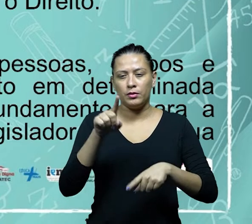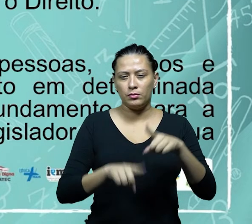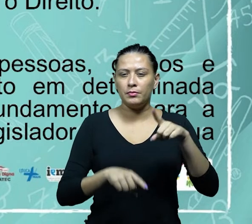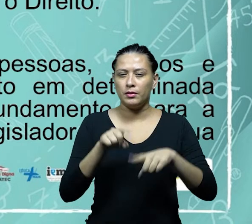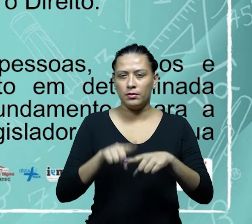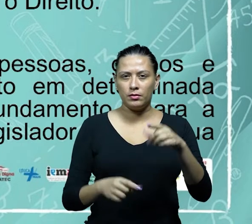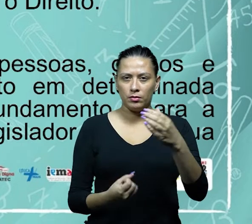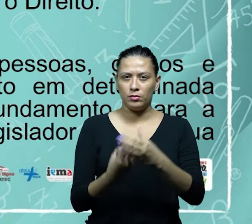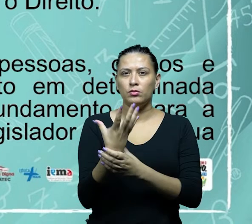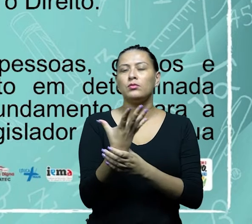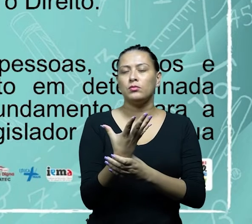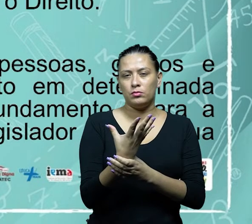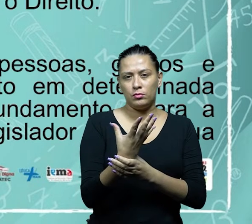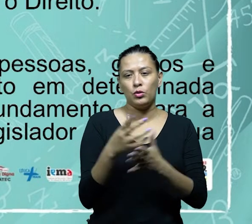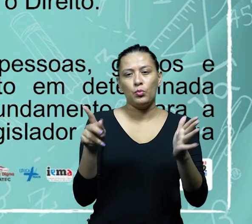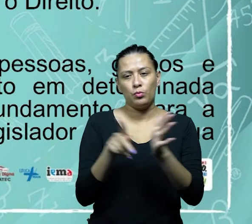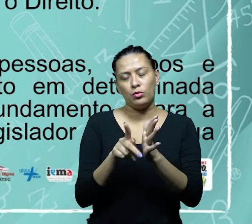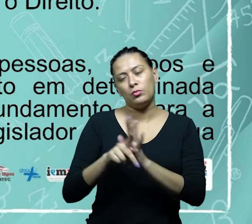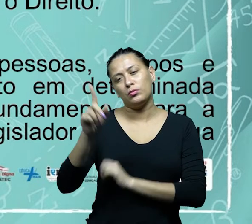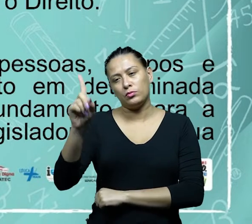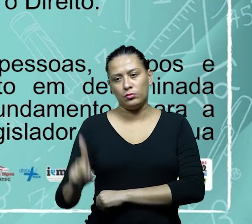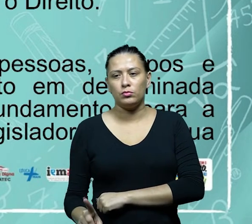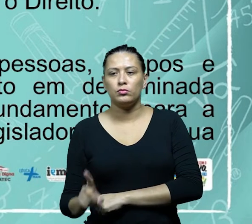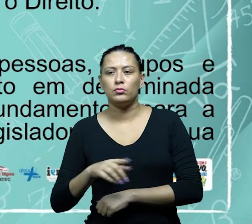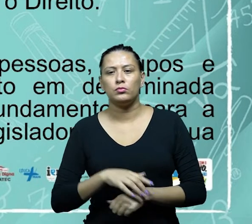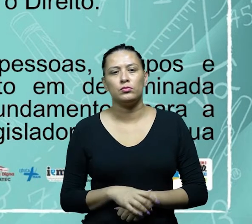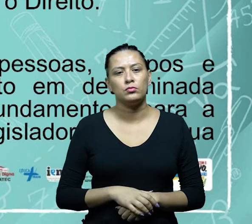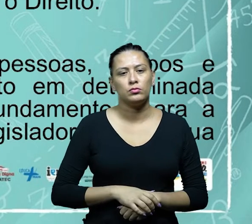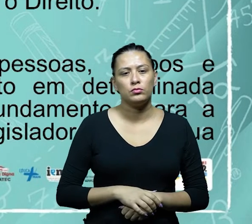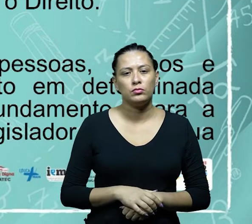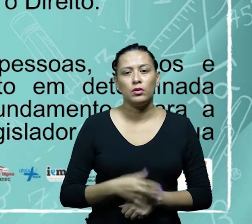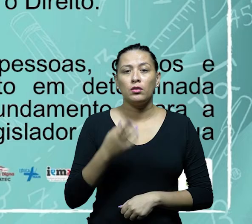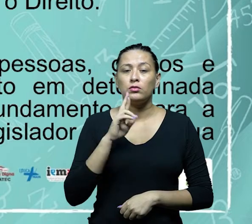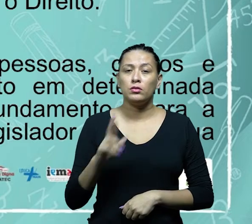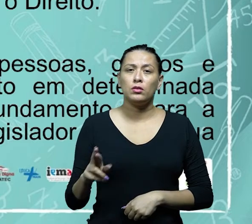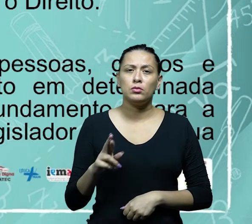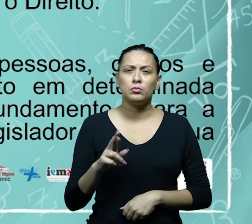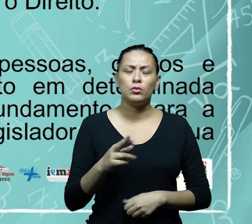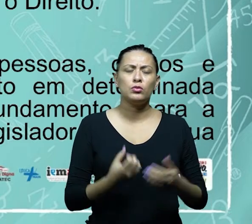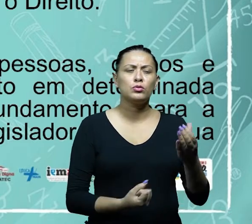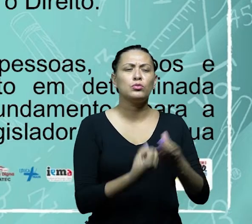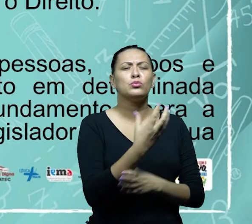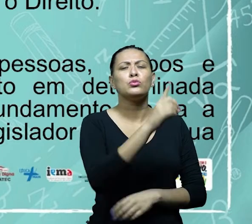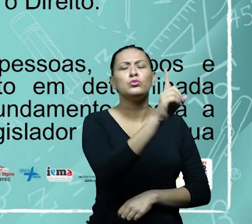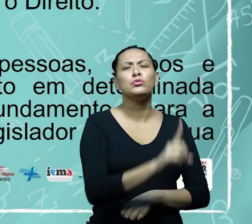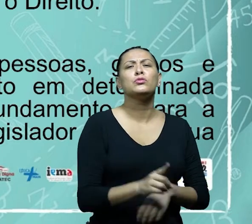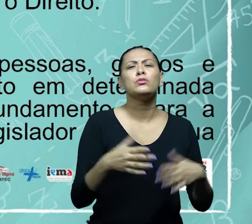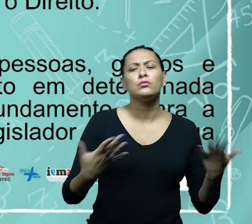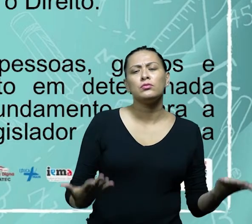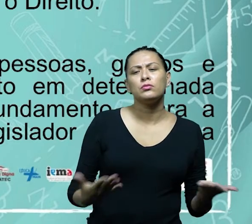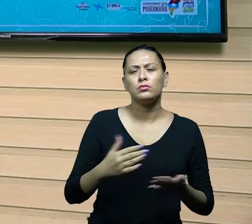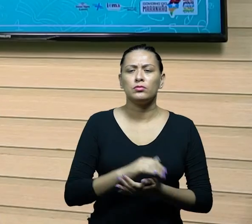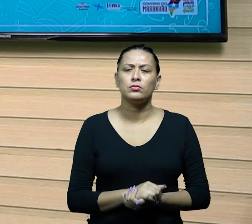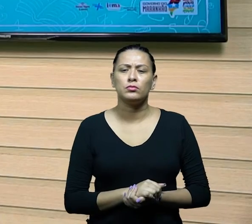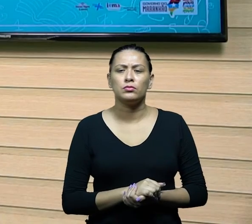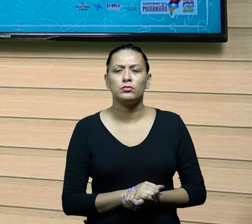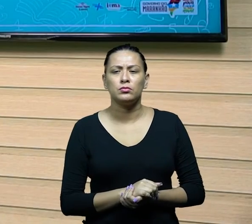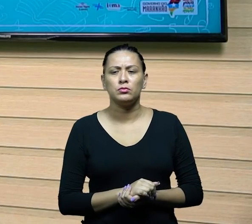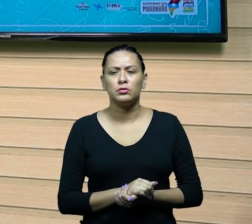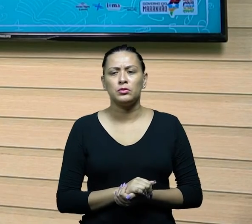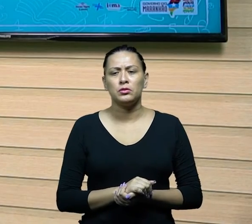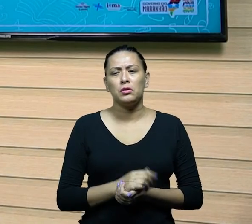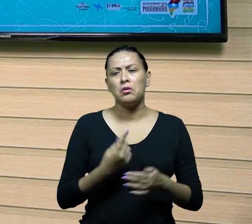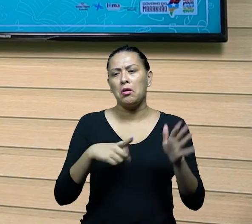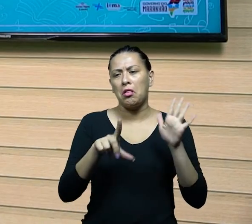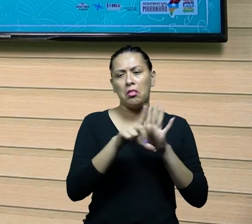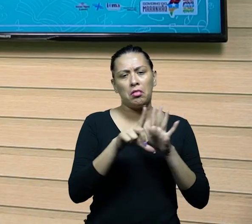do direito né ela se propõe a fonte material ela se propõe a responder de onde surge o direito né da